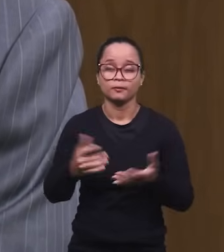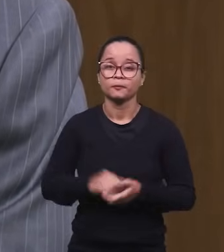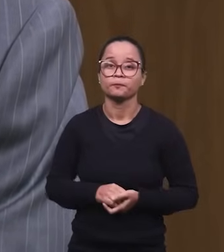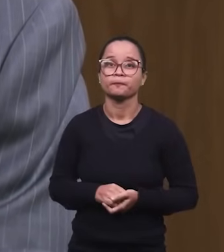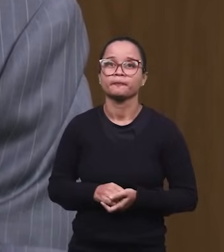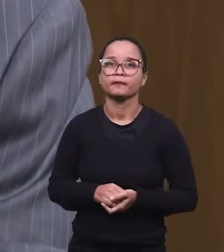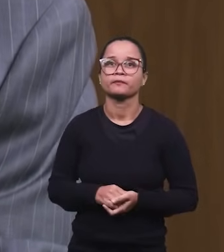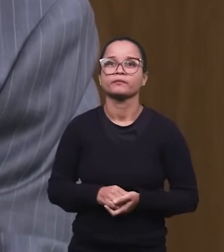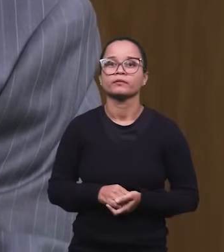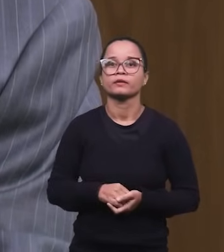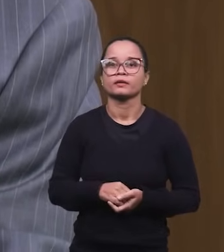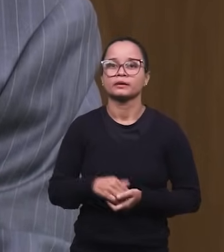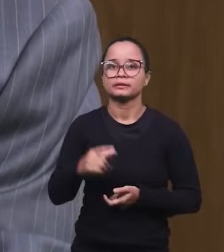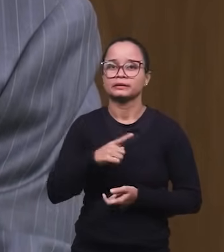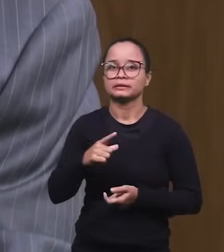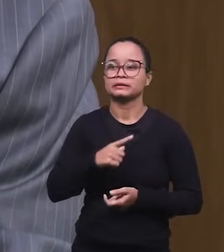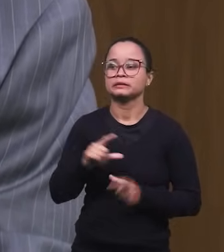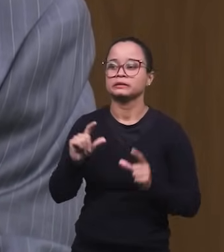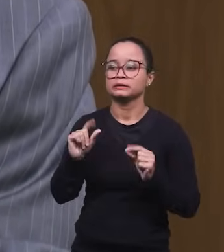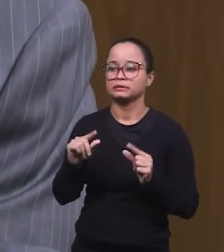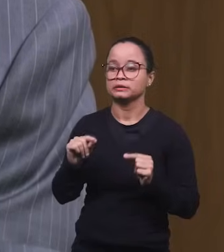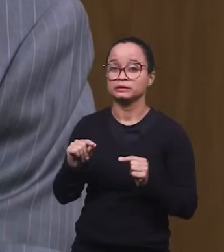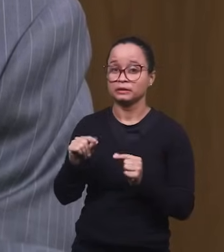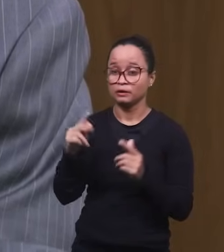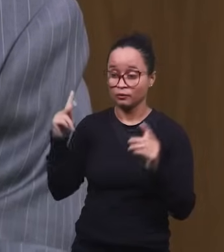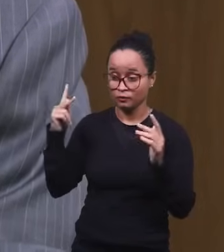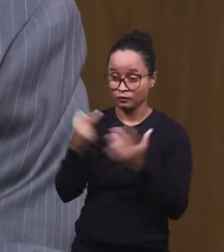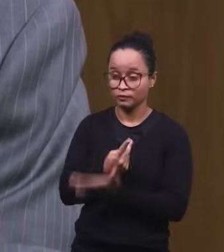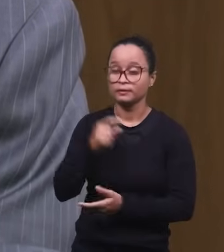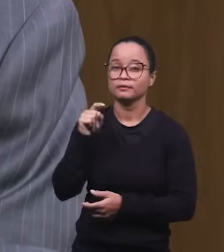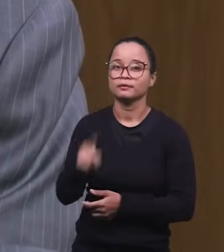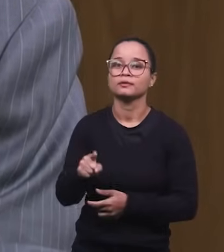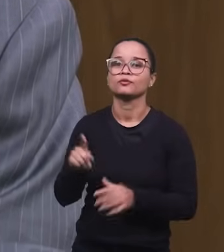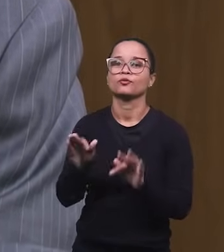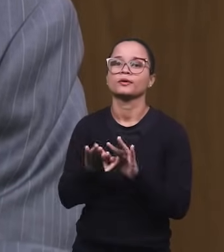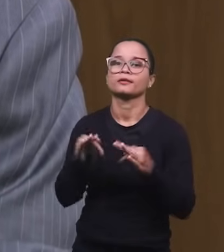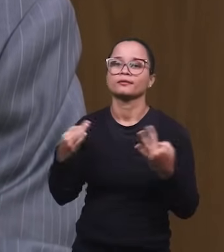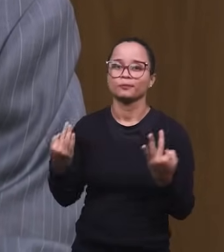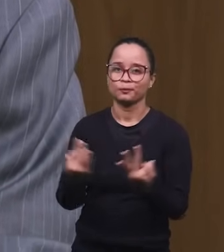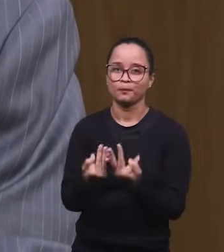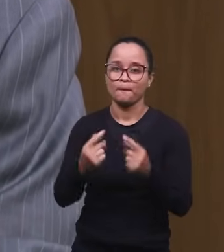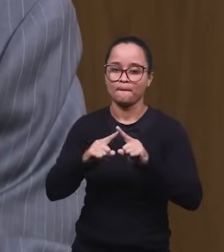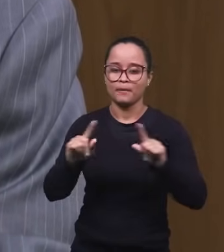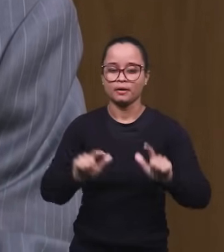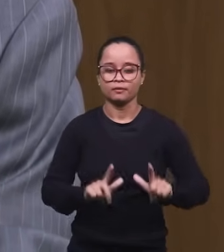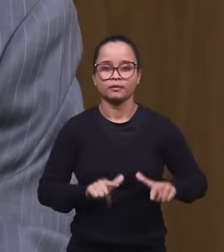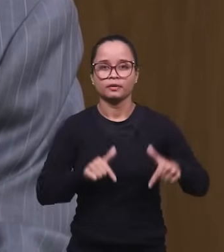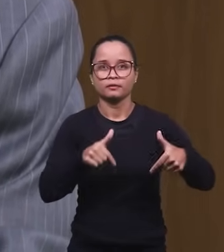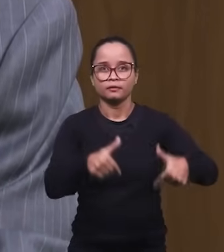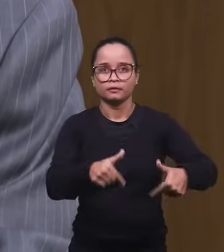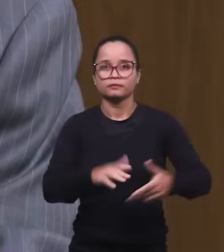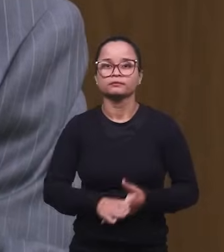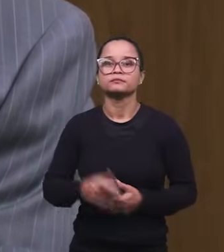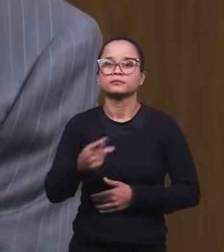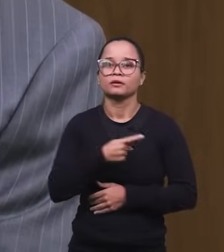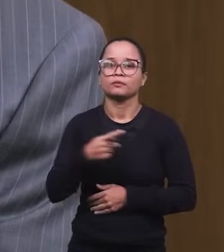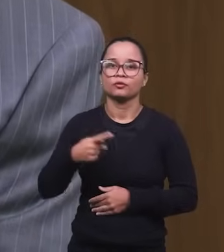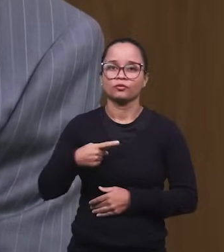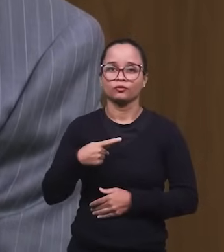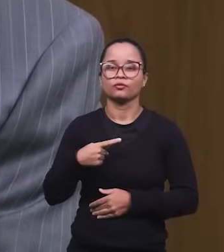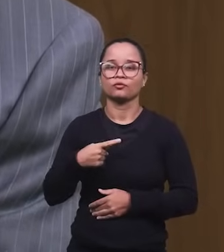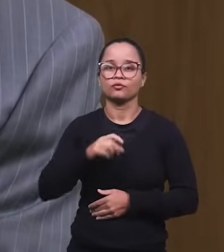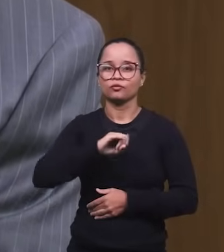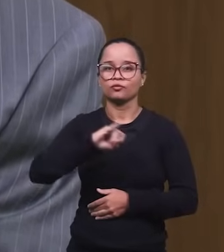que havia um juízo determinado sobre esse lar. Mas pela ação dela, e depois o pastor